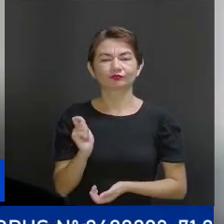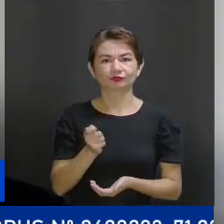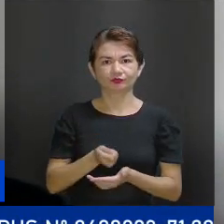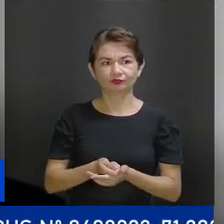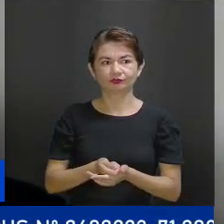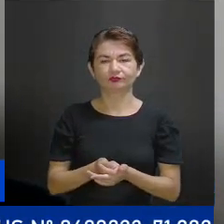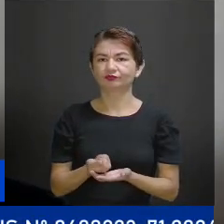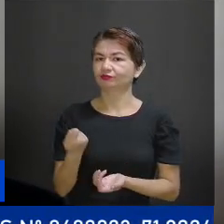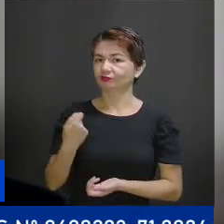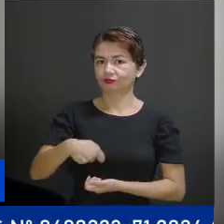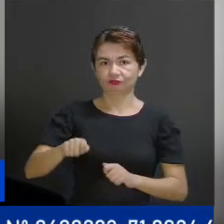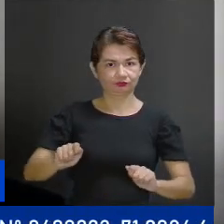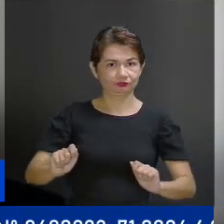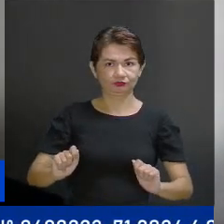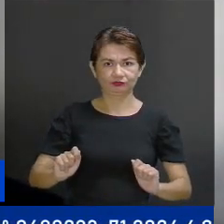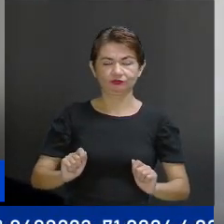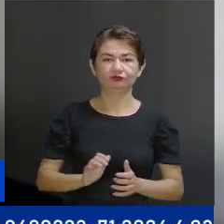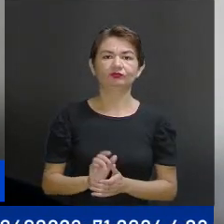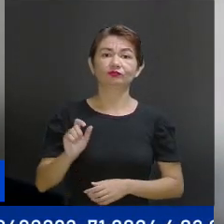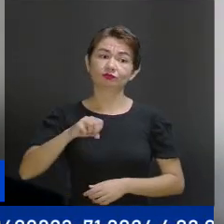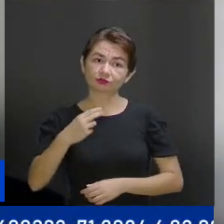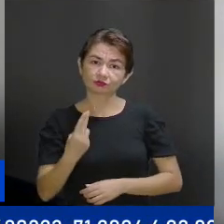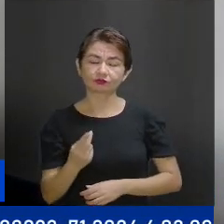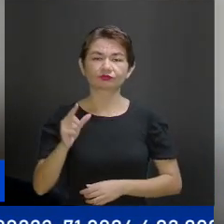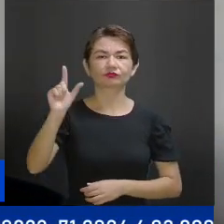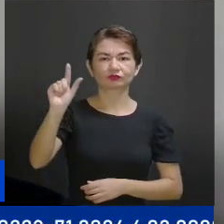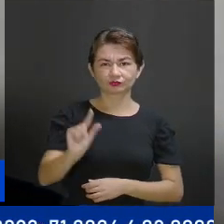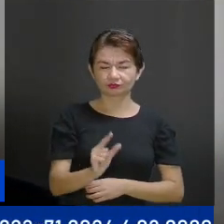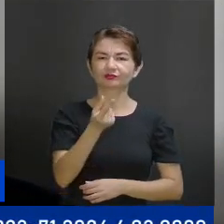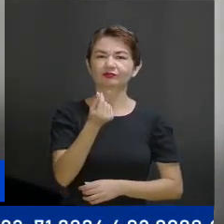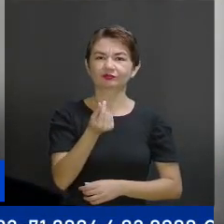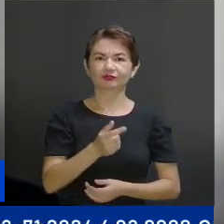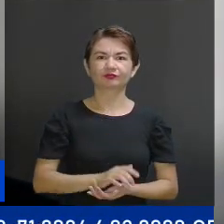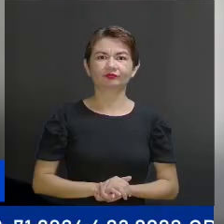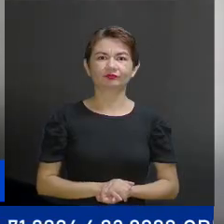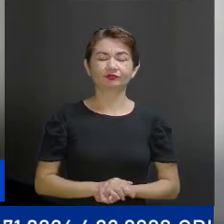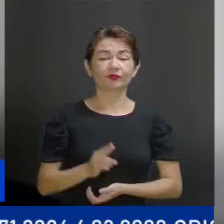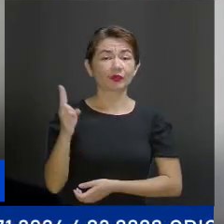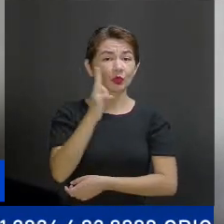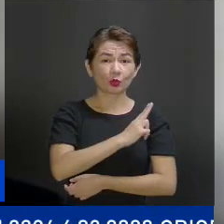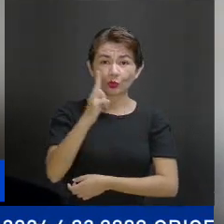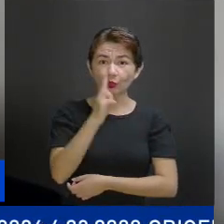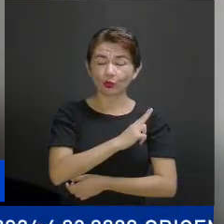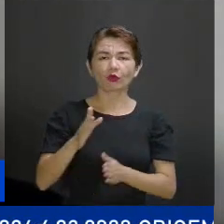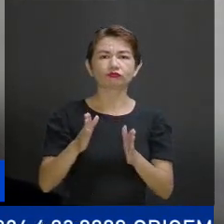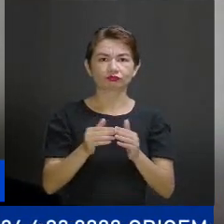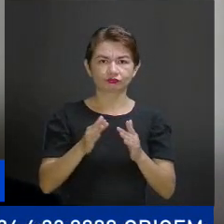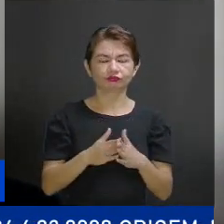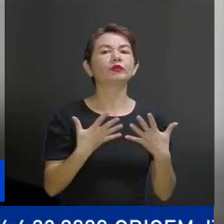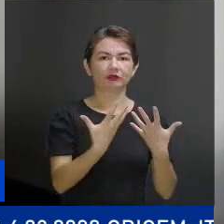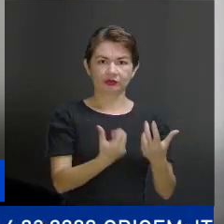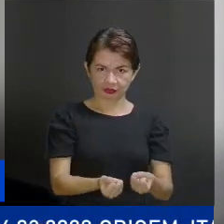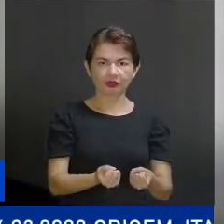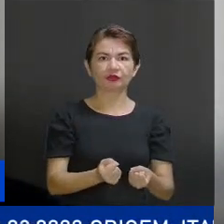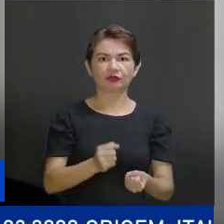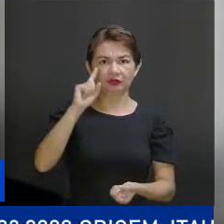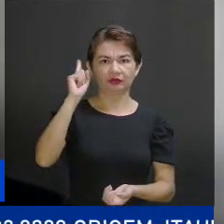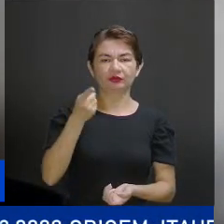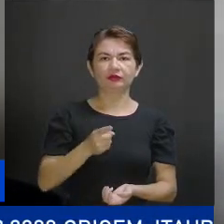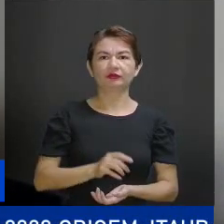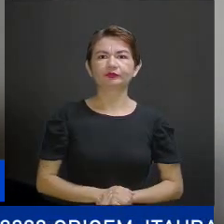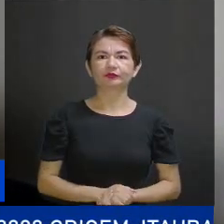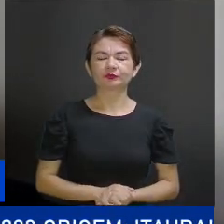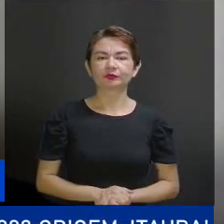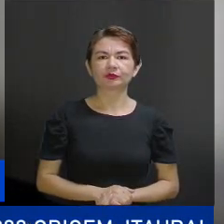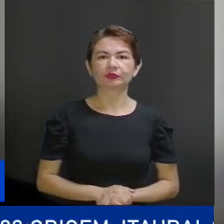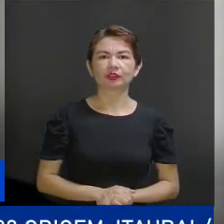da fiança, ou que fosse reduzido o valor atribuído. O pedido de urgência foi deferido, sendo determinada a redução do